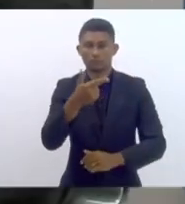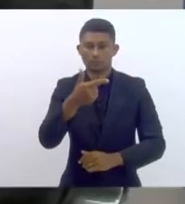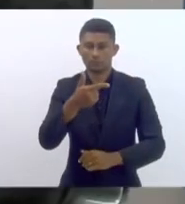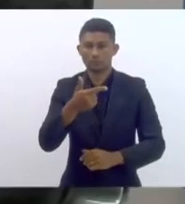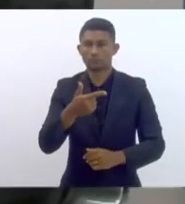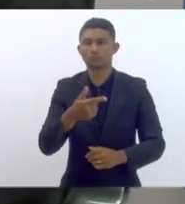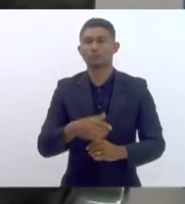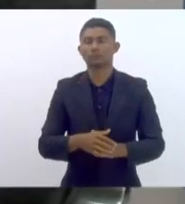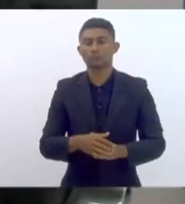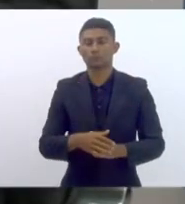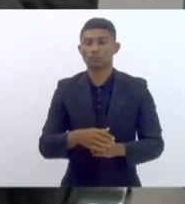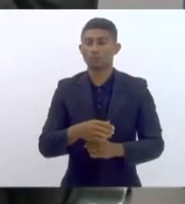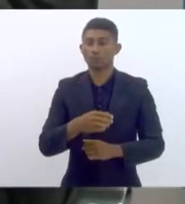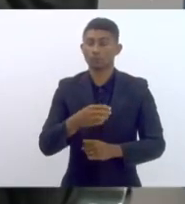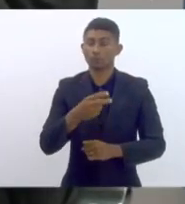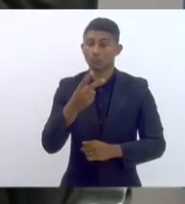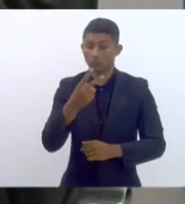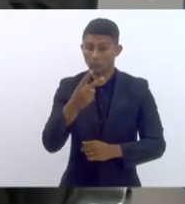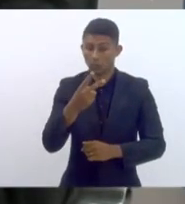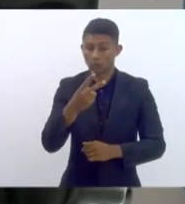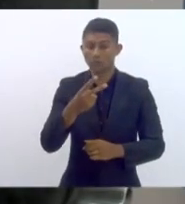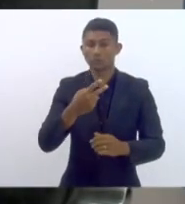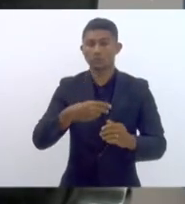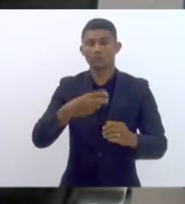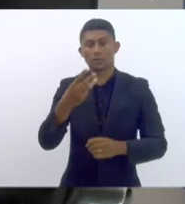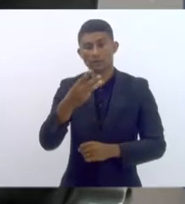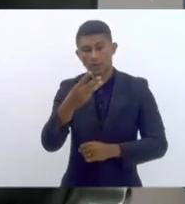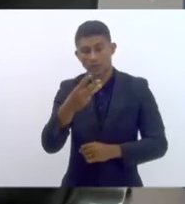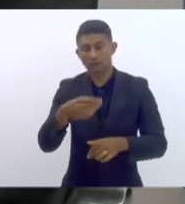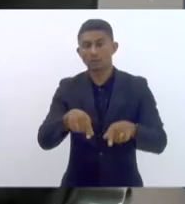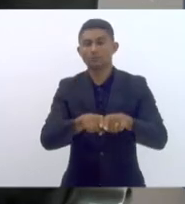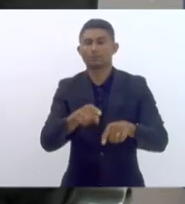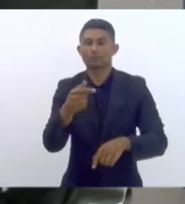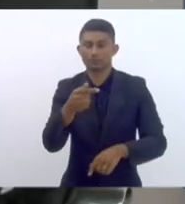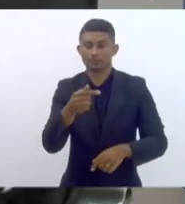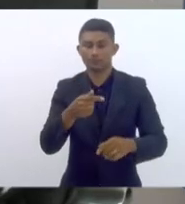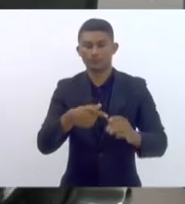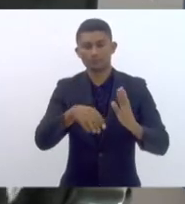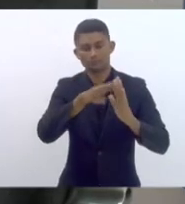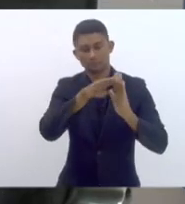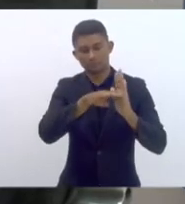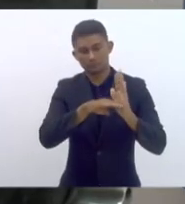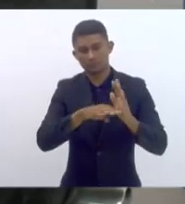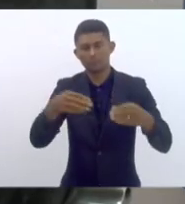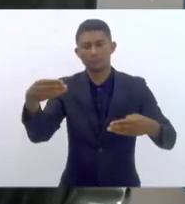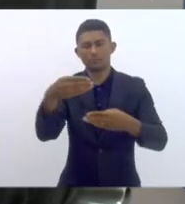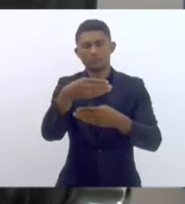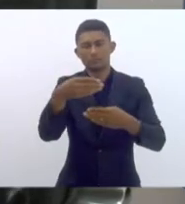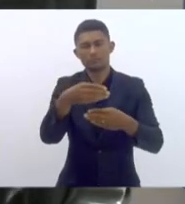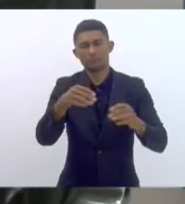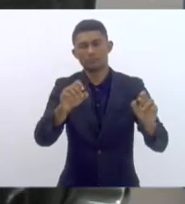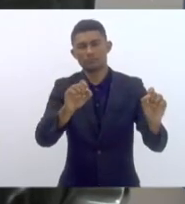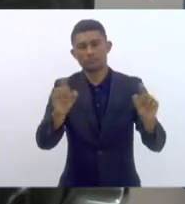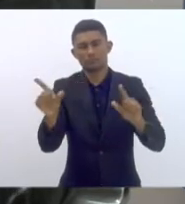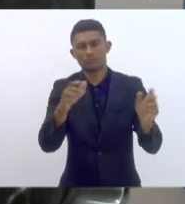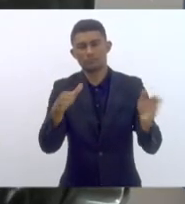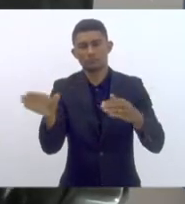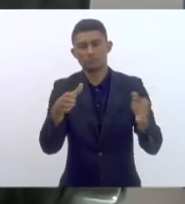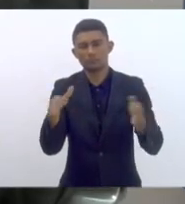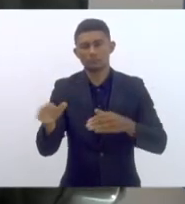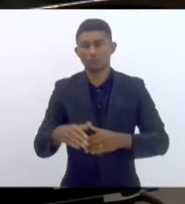2, 3 e 7. E para o ofício do dia. 2, 3. Está aqui a 3. Vamos